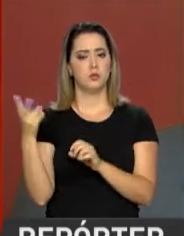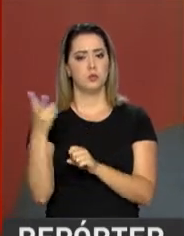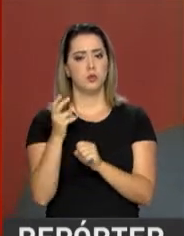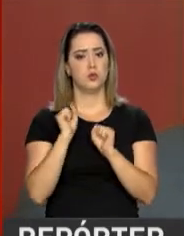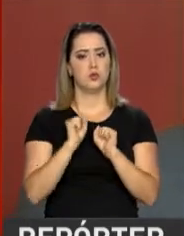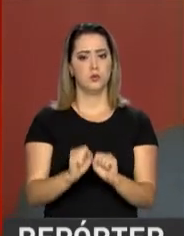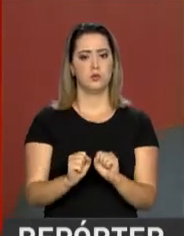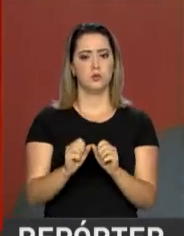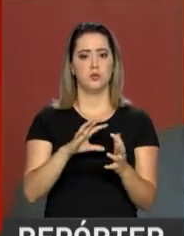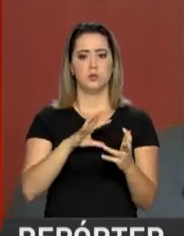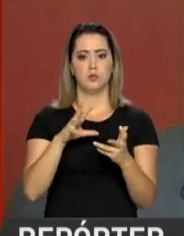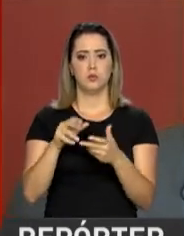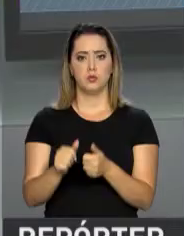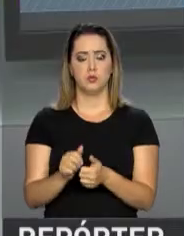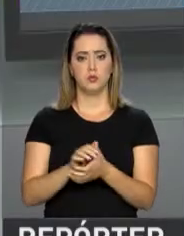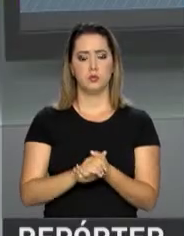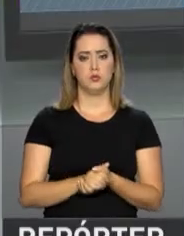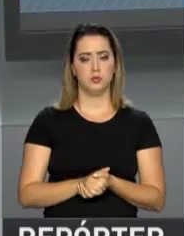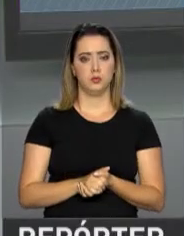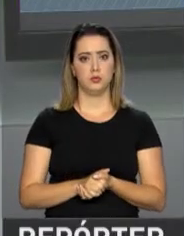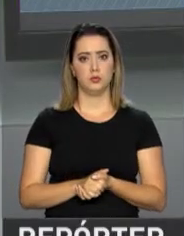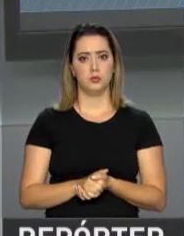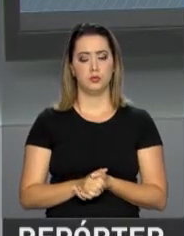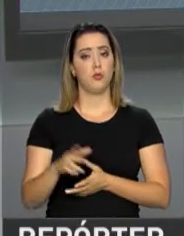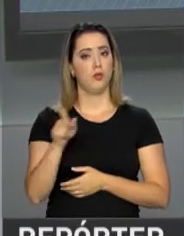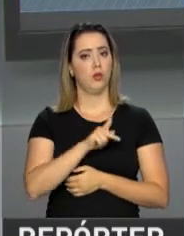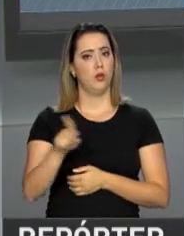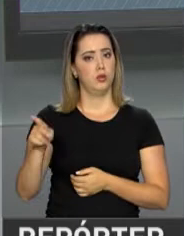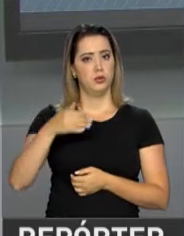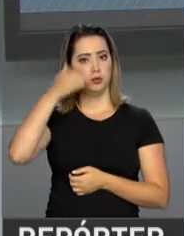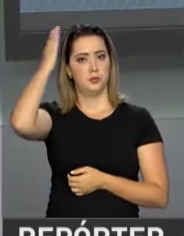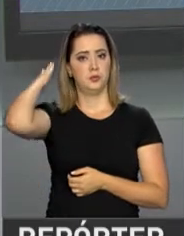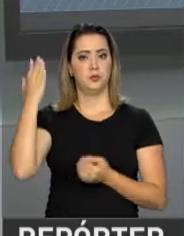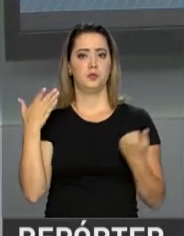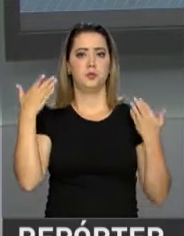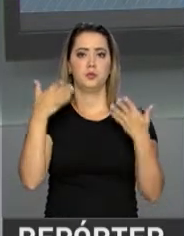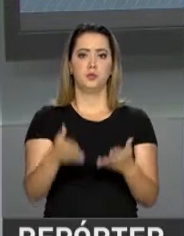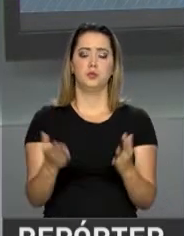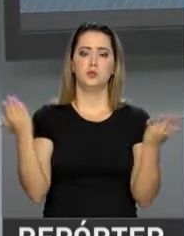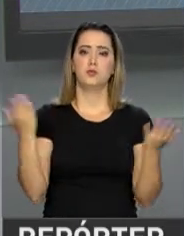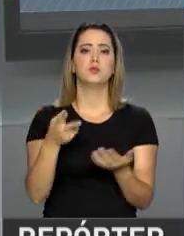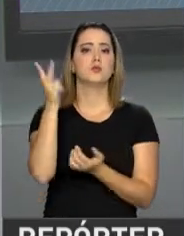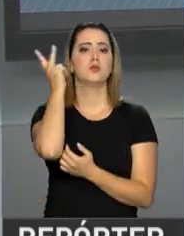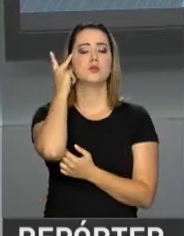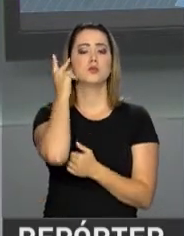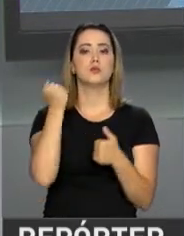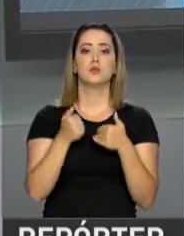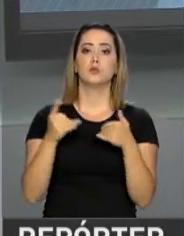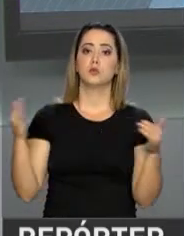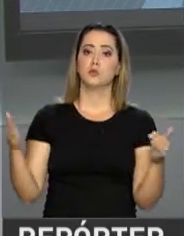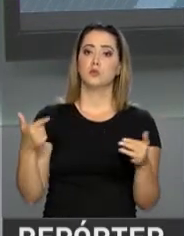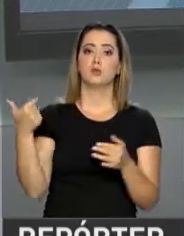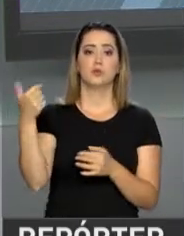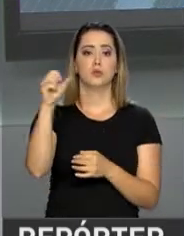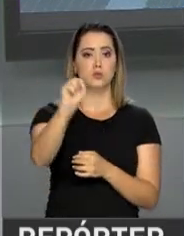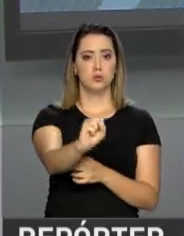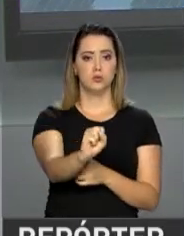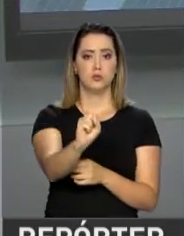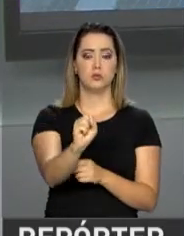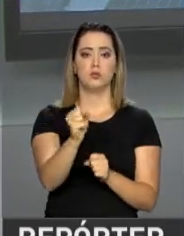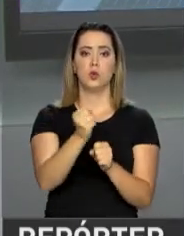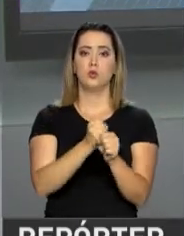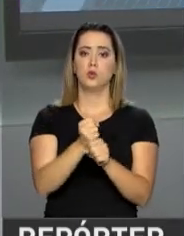potências no mundo o presidente michel temer participou hoje em são paulo da abertura da 18ª conferência